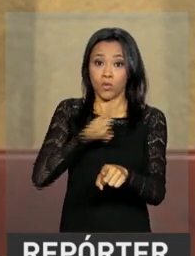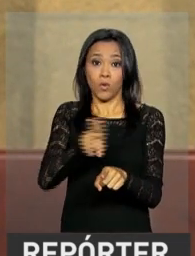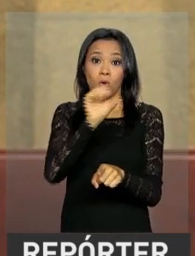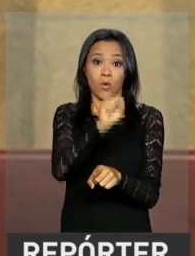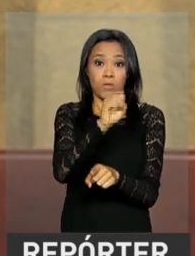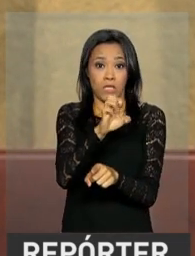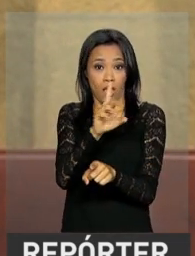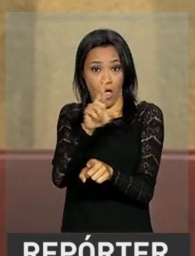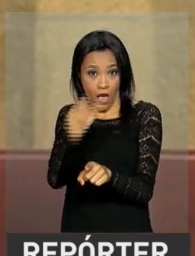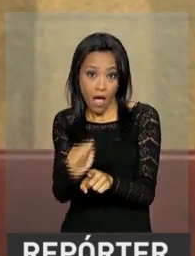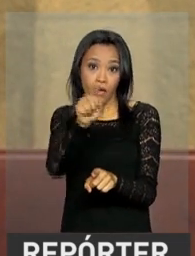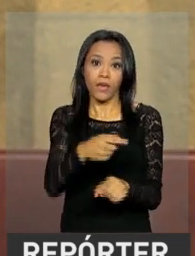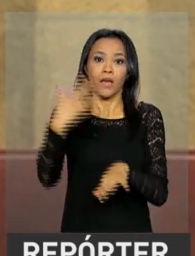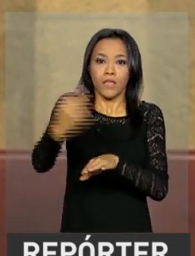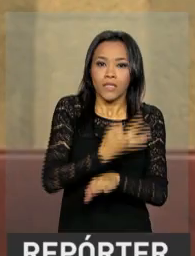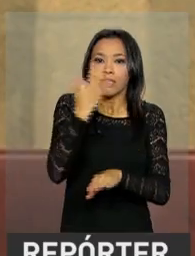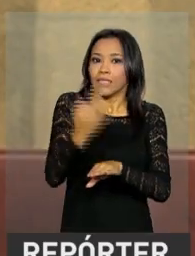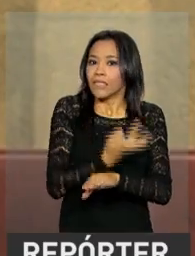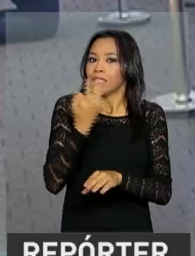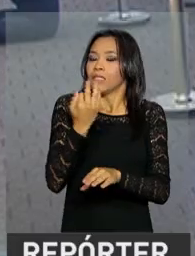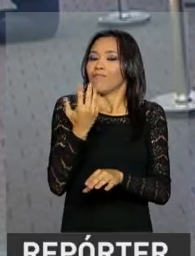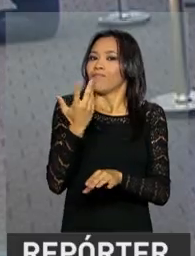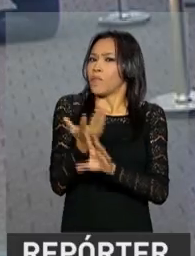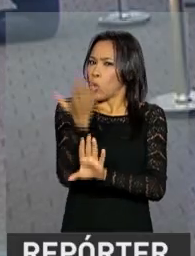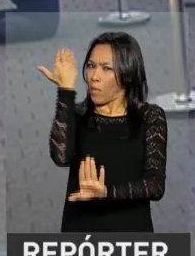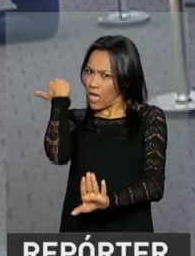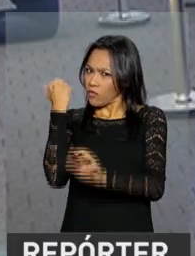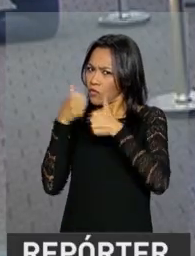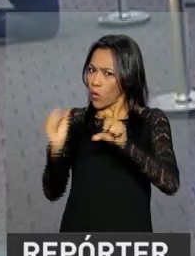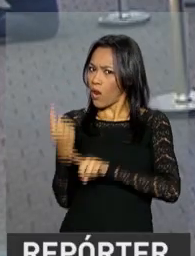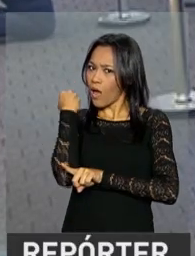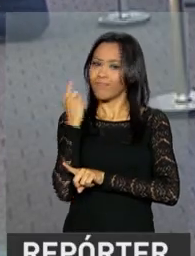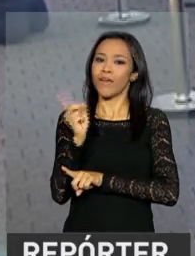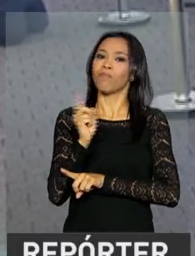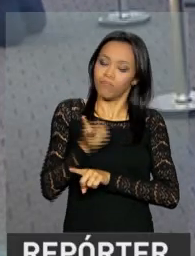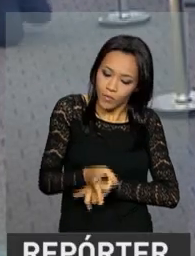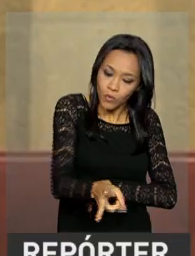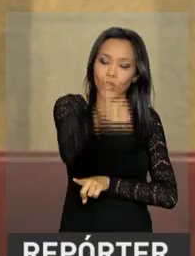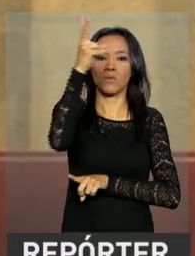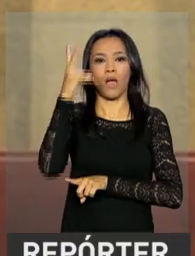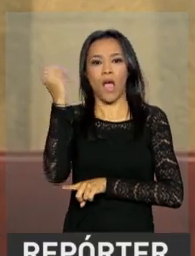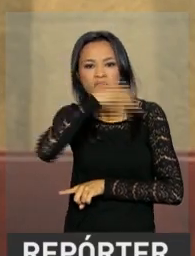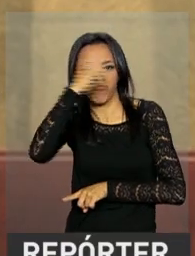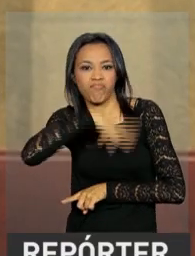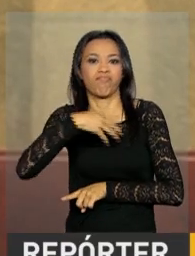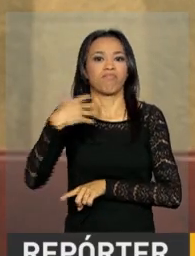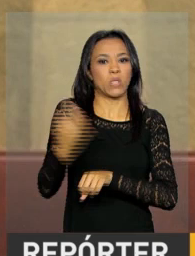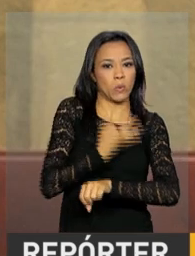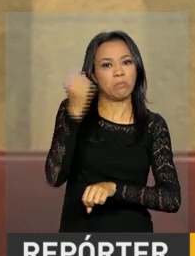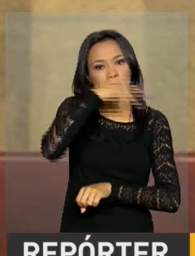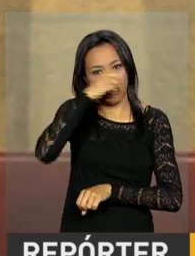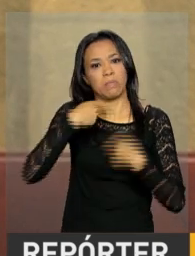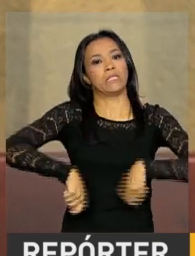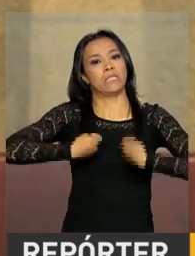ressaltou que a intolerância não ficou no passado mas ainda é preciso combatê-la tem que ser combatido